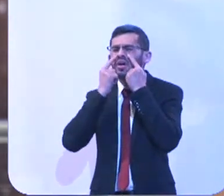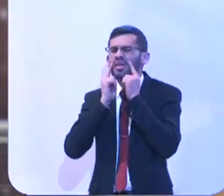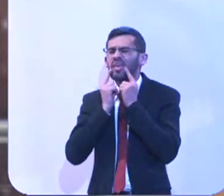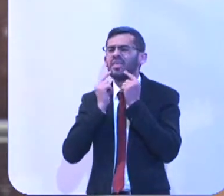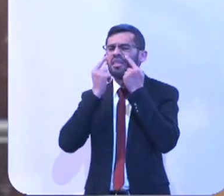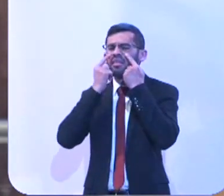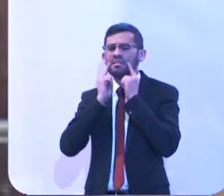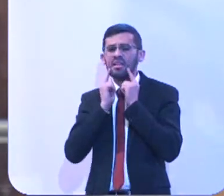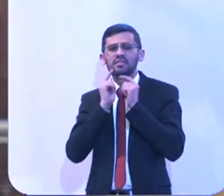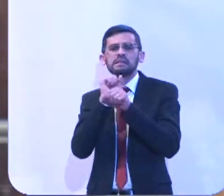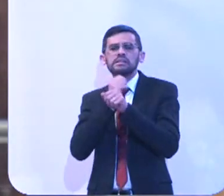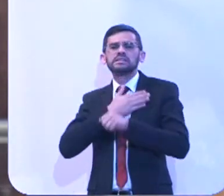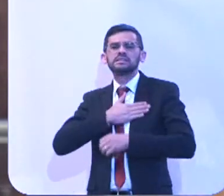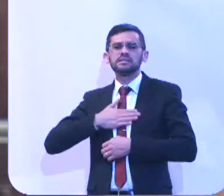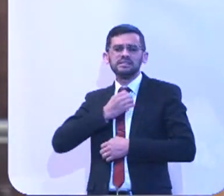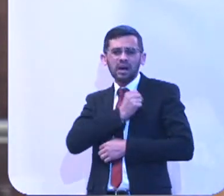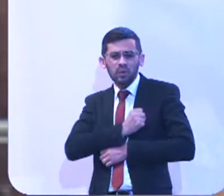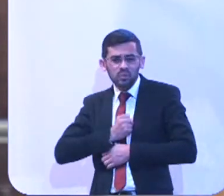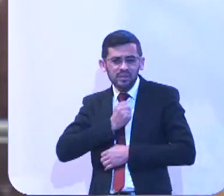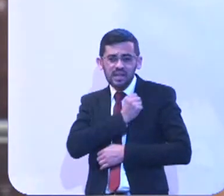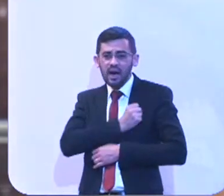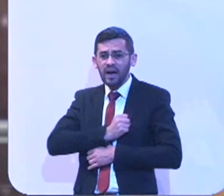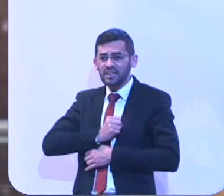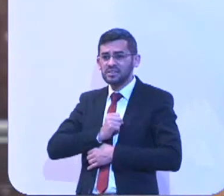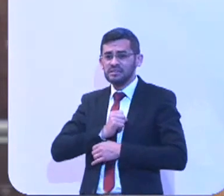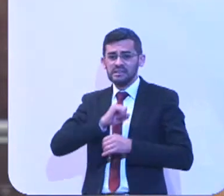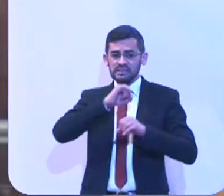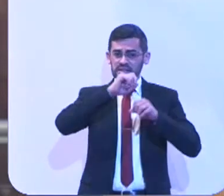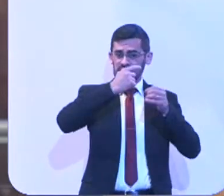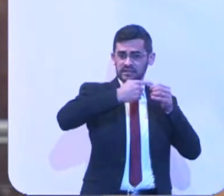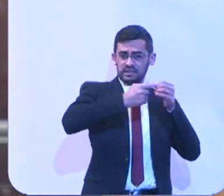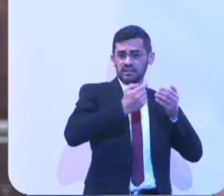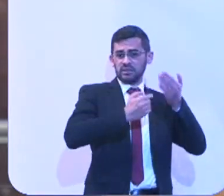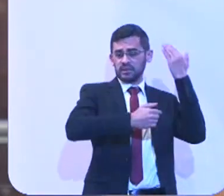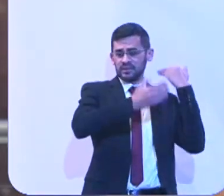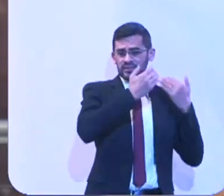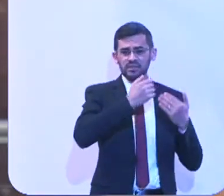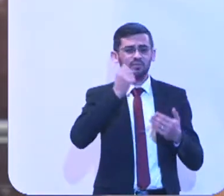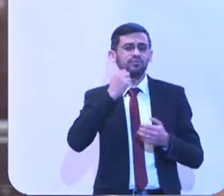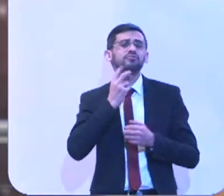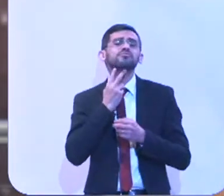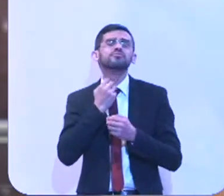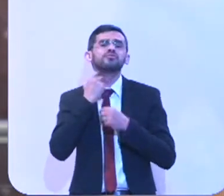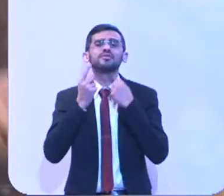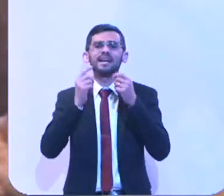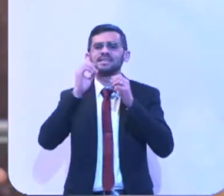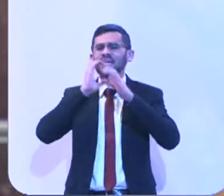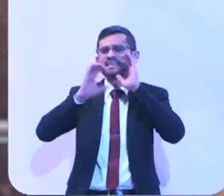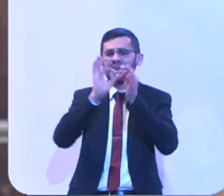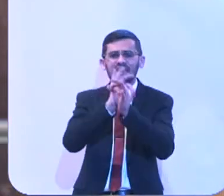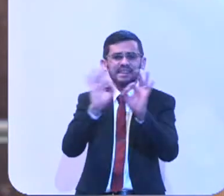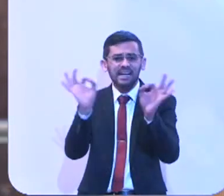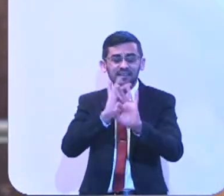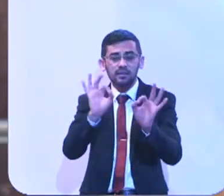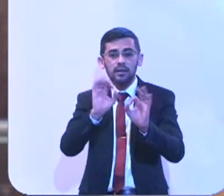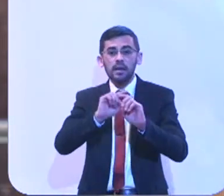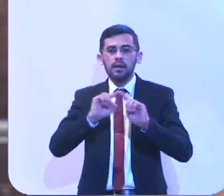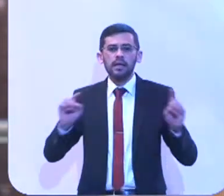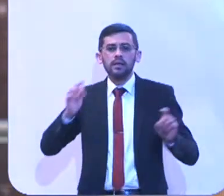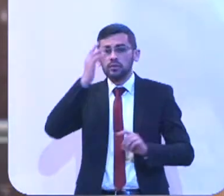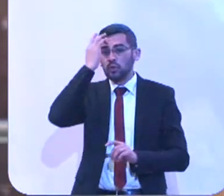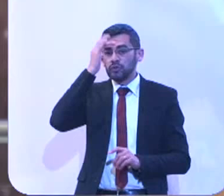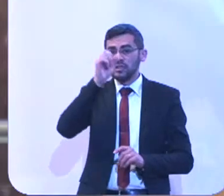ficava pendurada sobre os galhos, porque eles não tinham vontade de cantar. Eles só tinham saudades. Eu não sei se você